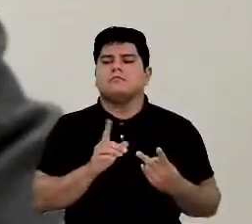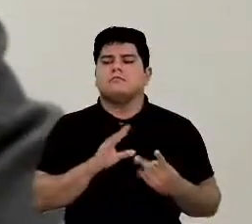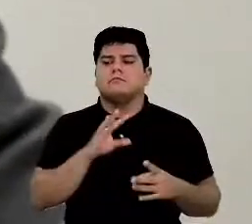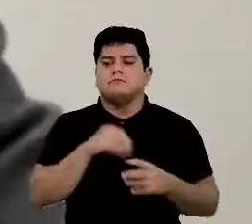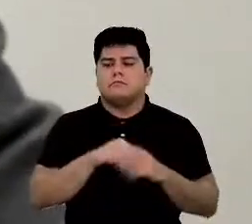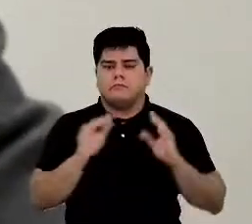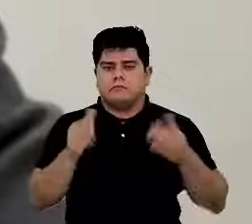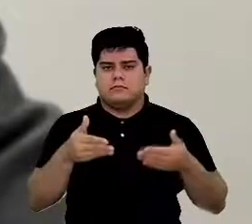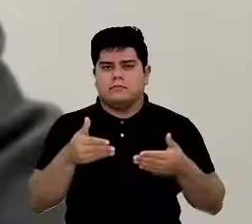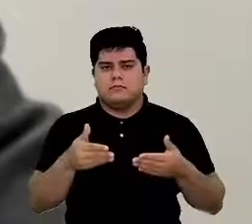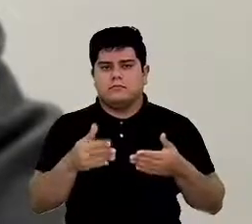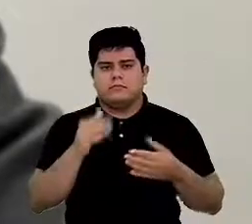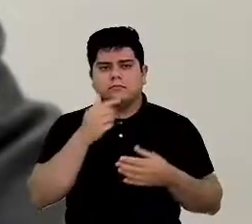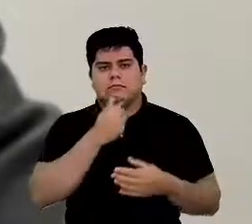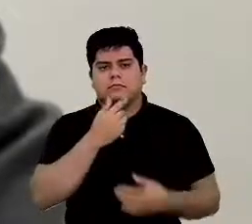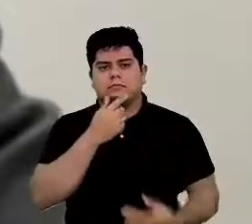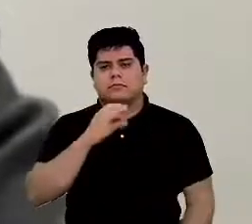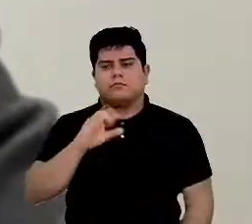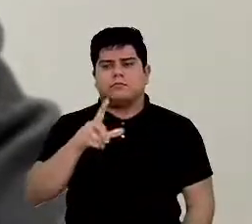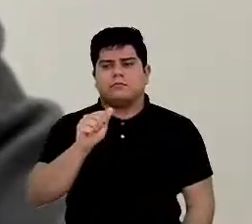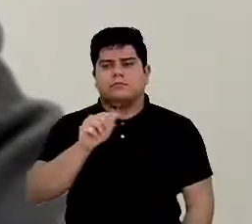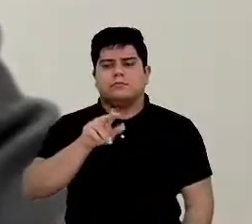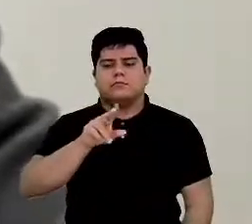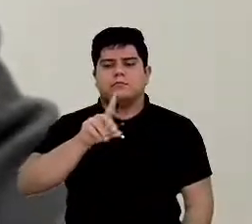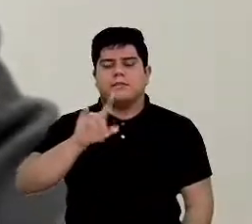encontro. Dr. Cláudio, pode ficar à vontade.